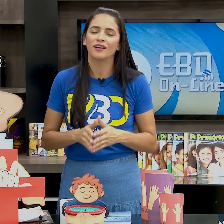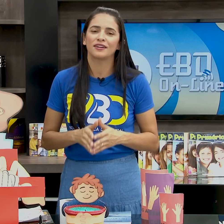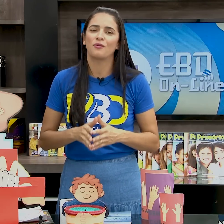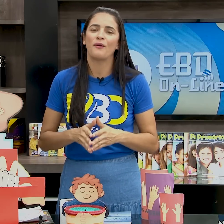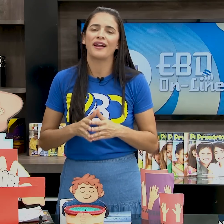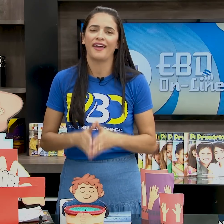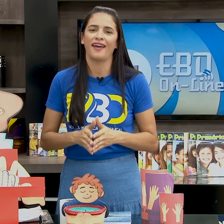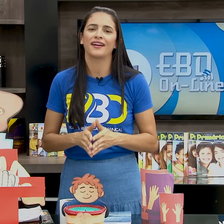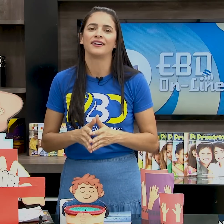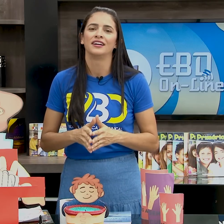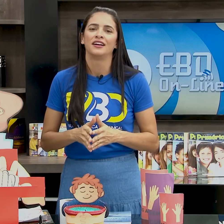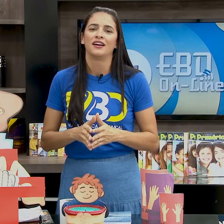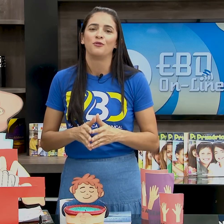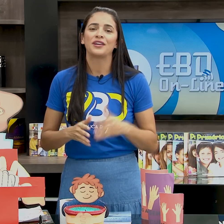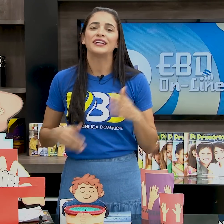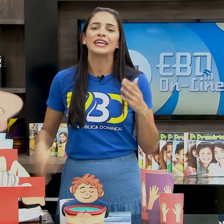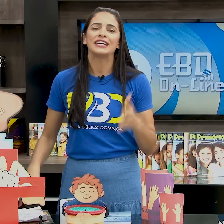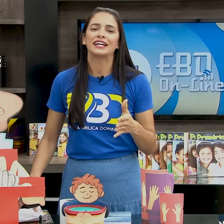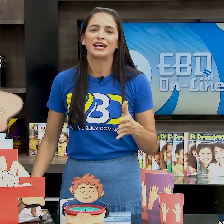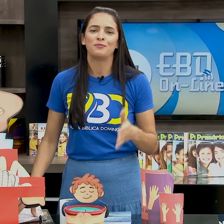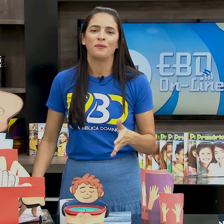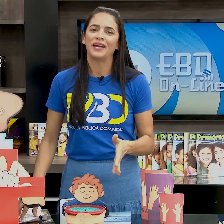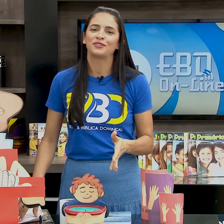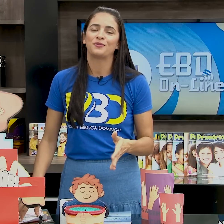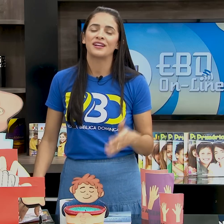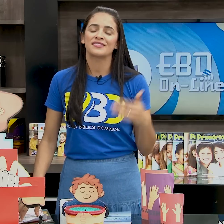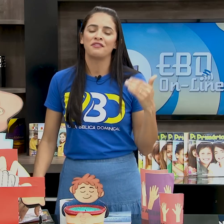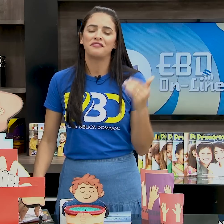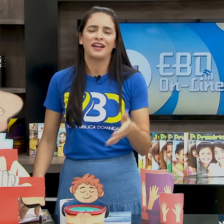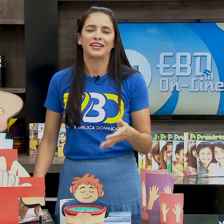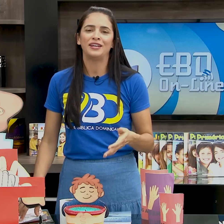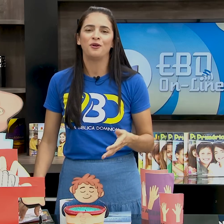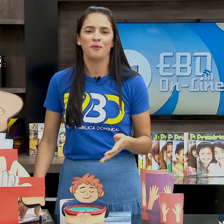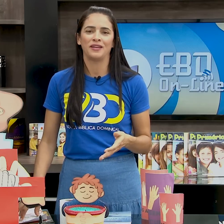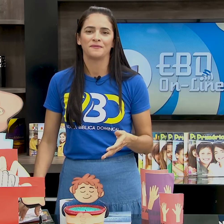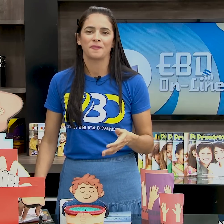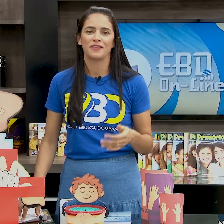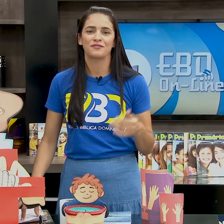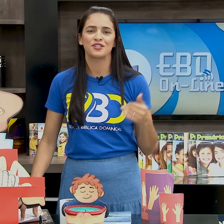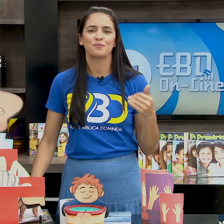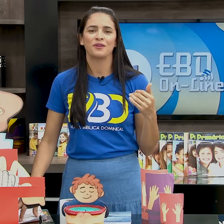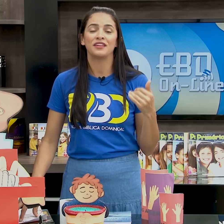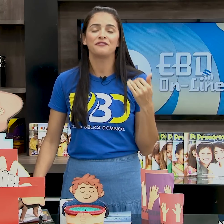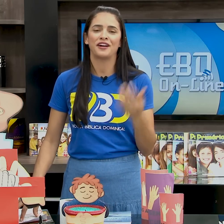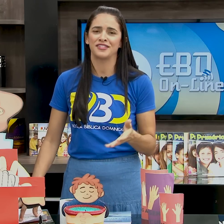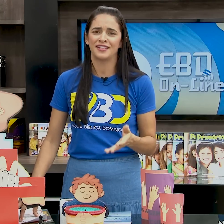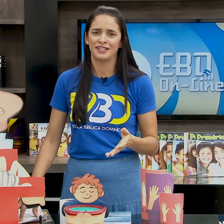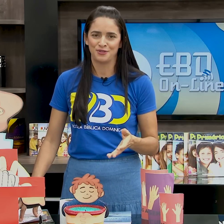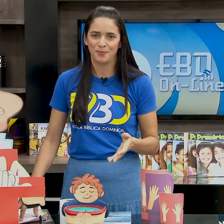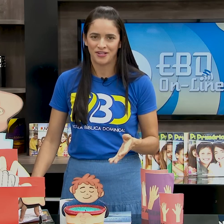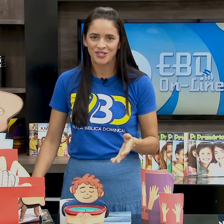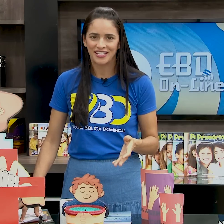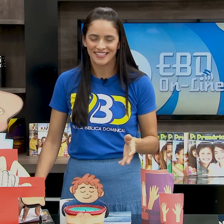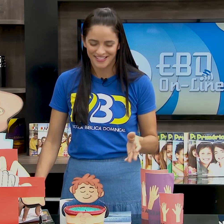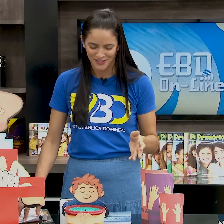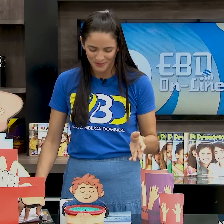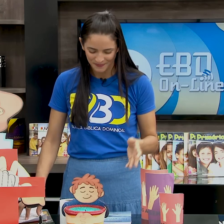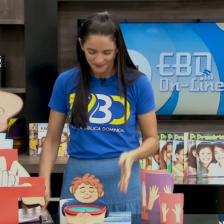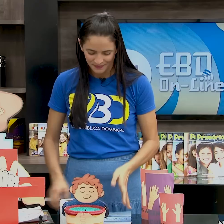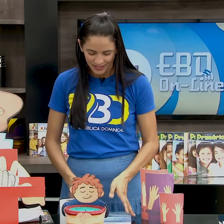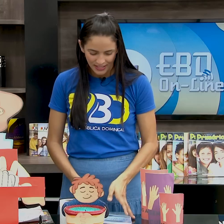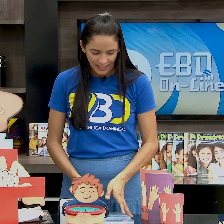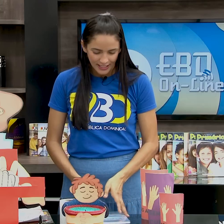não importa qual era a regra o que ele queria naquele momento era salvar aquele homem e vocês podem enfatizar isso para as